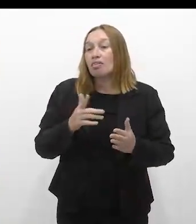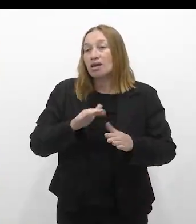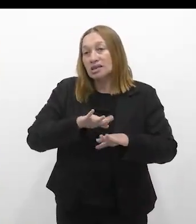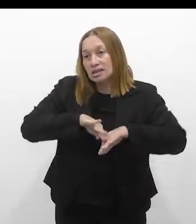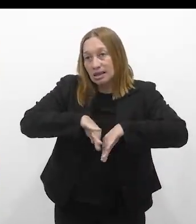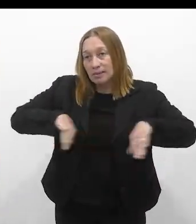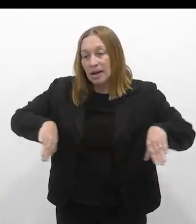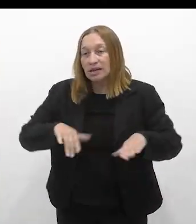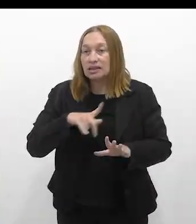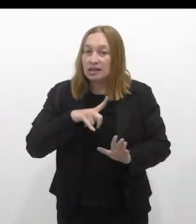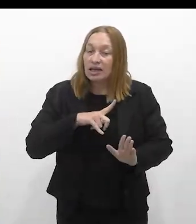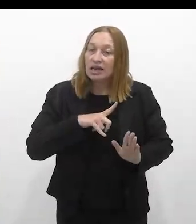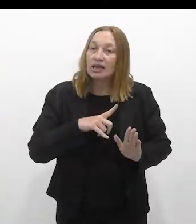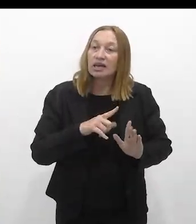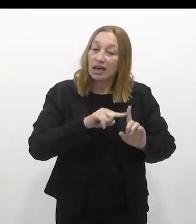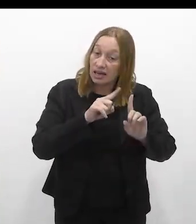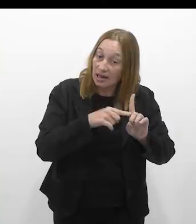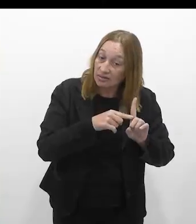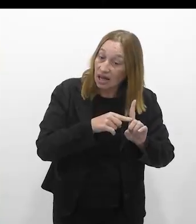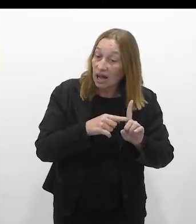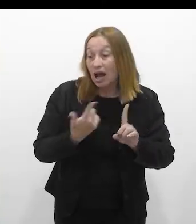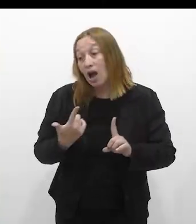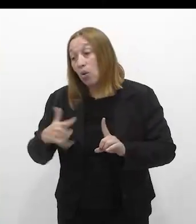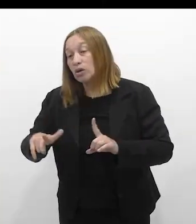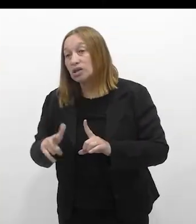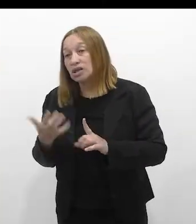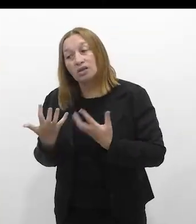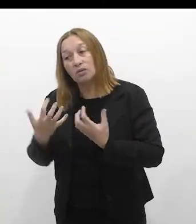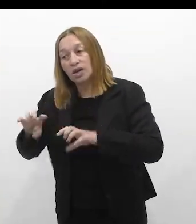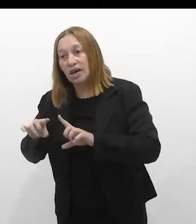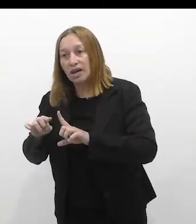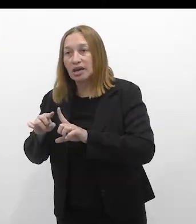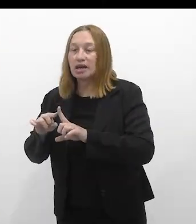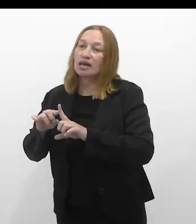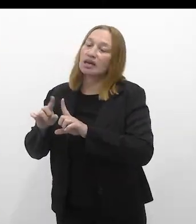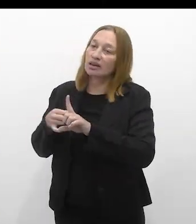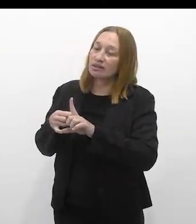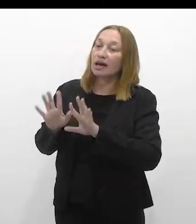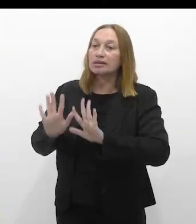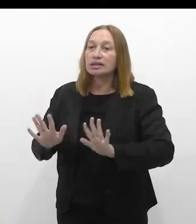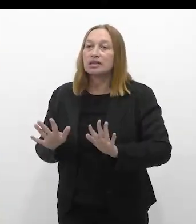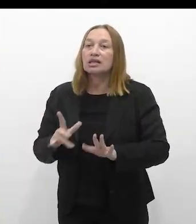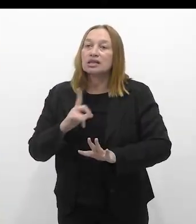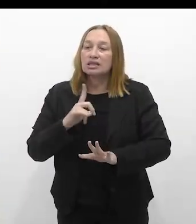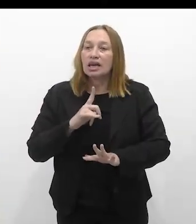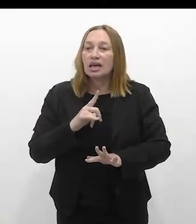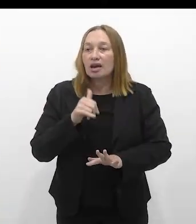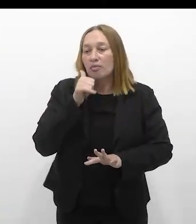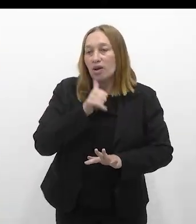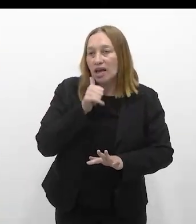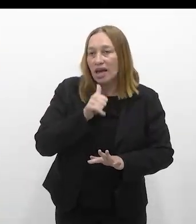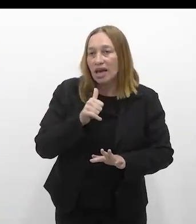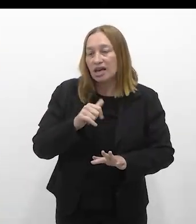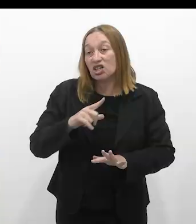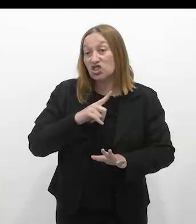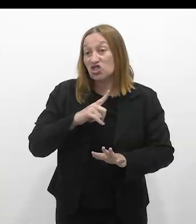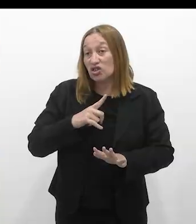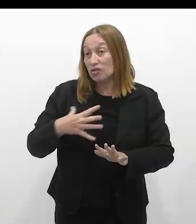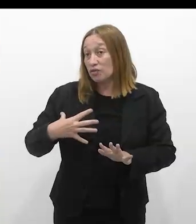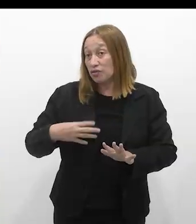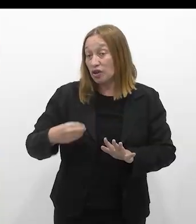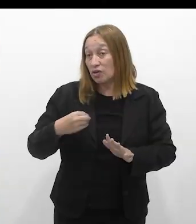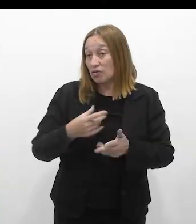paciente que quer engravidar, tem a paciente que não quer engravidar. Hoje, antigamente, a gente falava assim, a paciente que tinha muito filho não aparecia